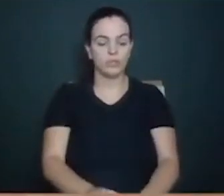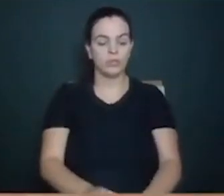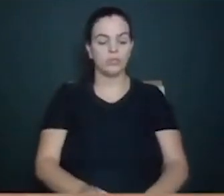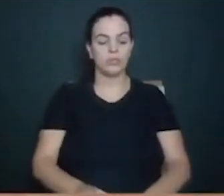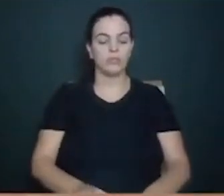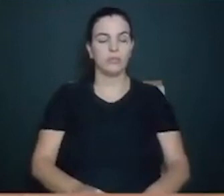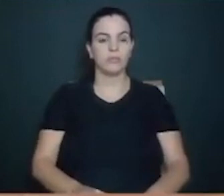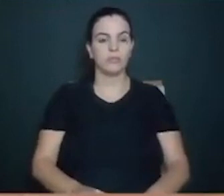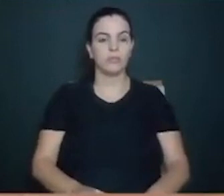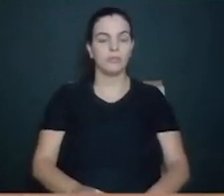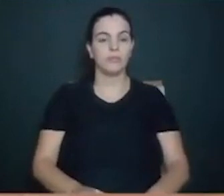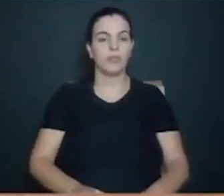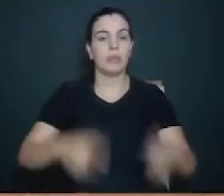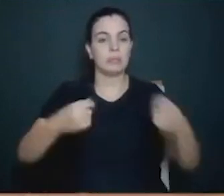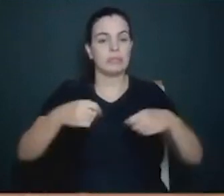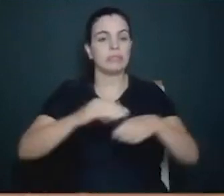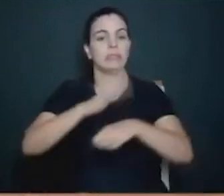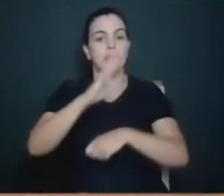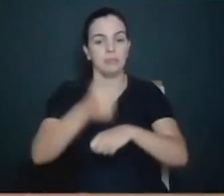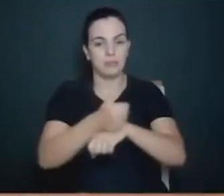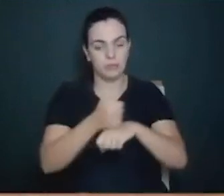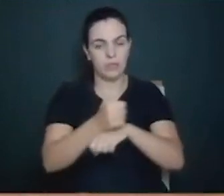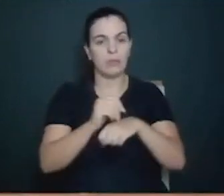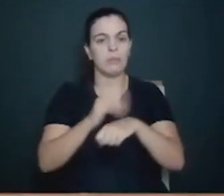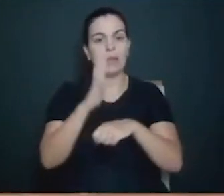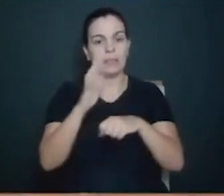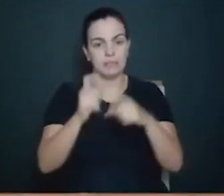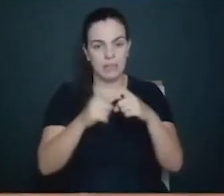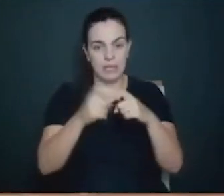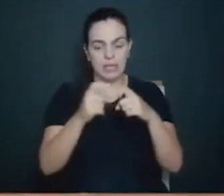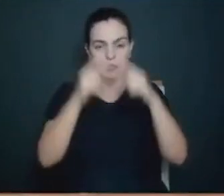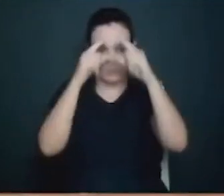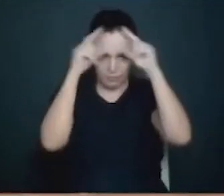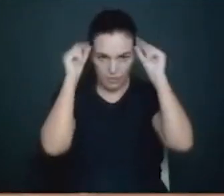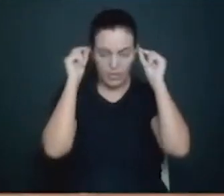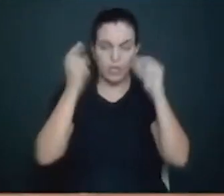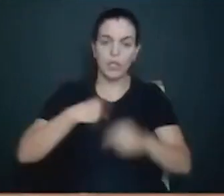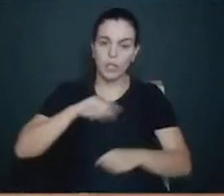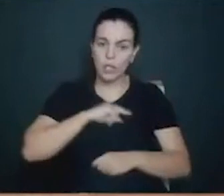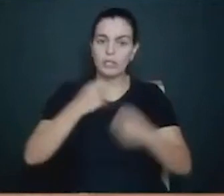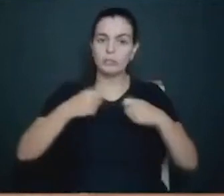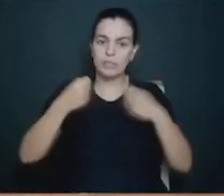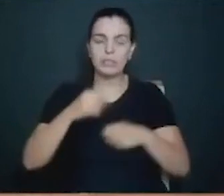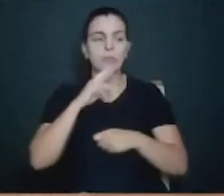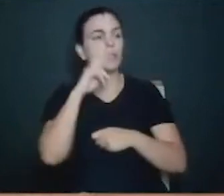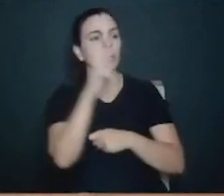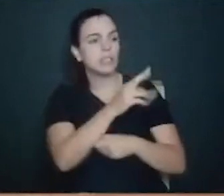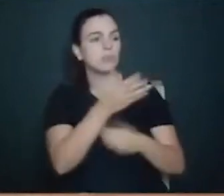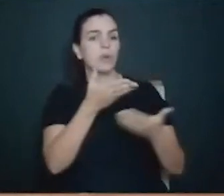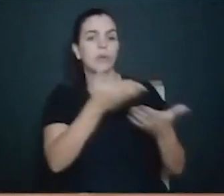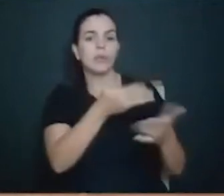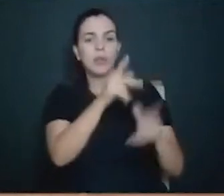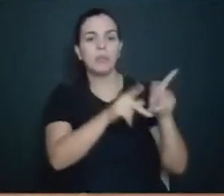mais profissionais, de mais médicos, de mais enfermeiros. A gente precisa dar uma resposta para a população. A gente sabe que a secretária Bia tem